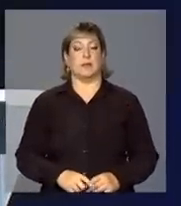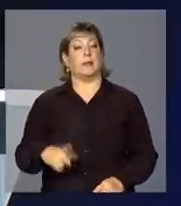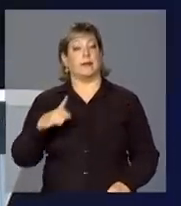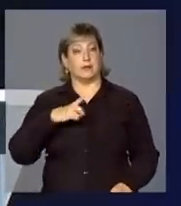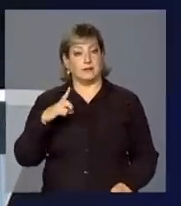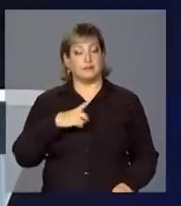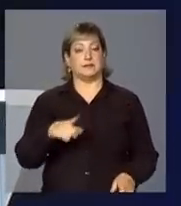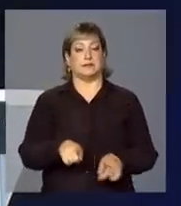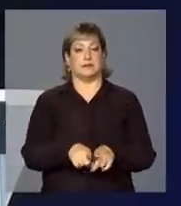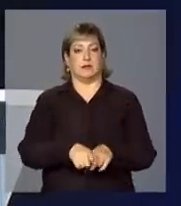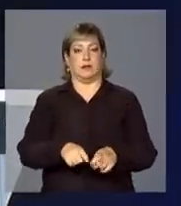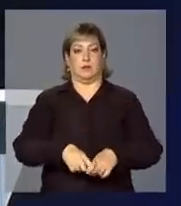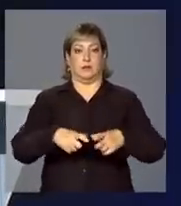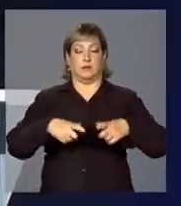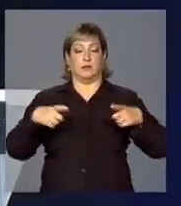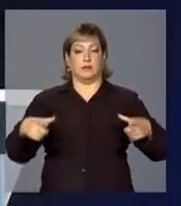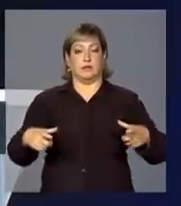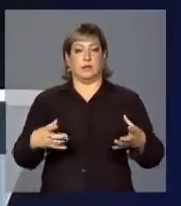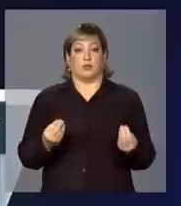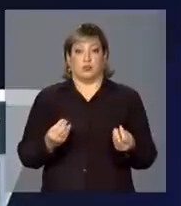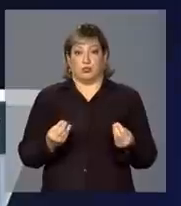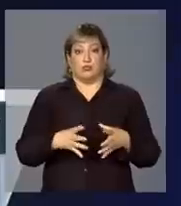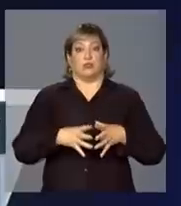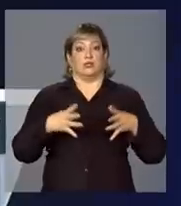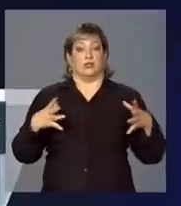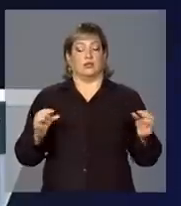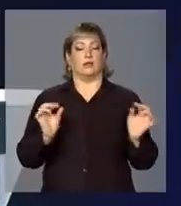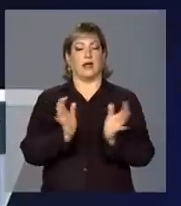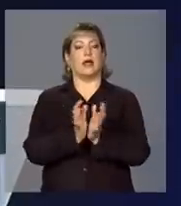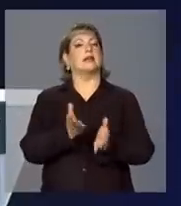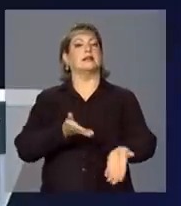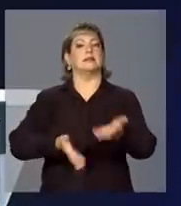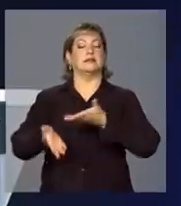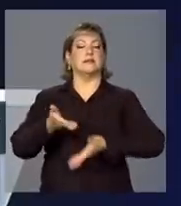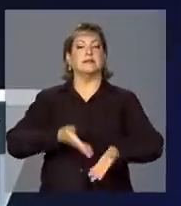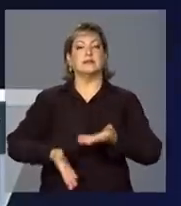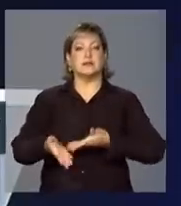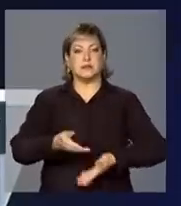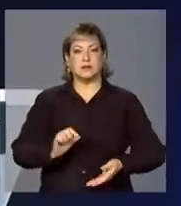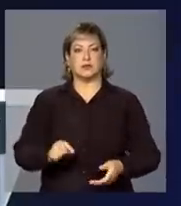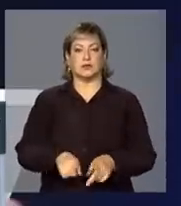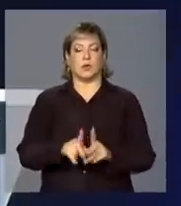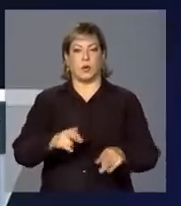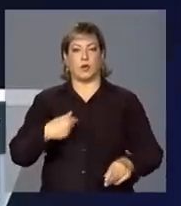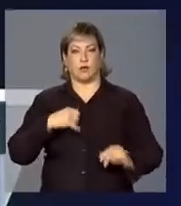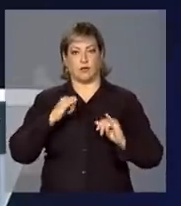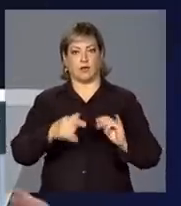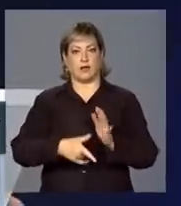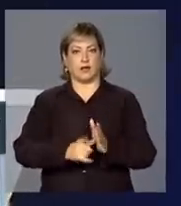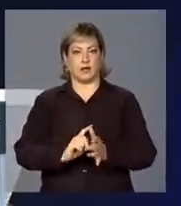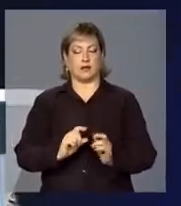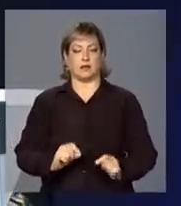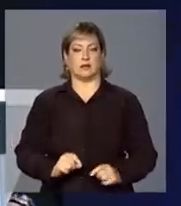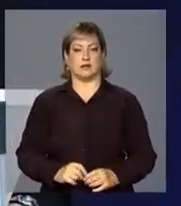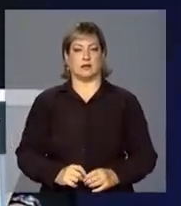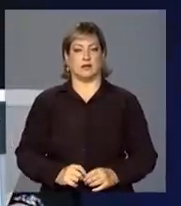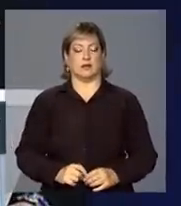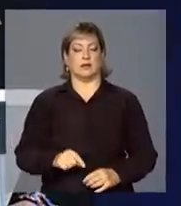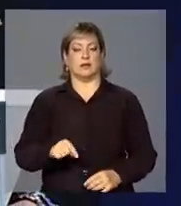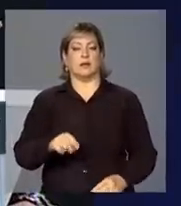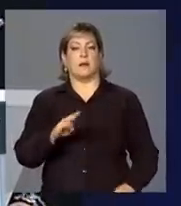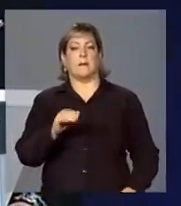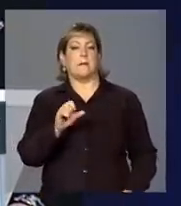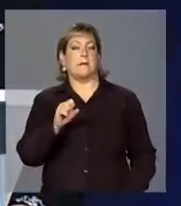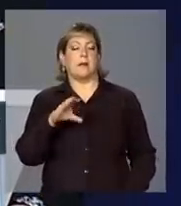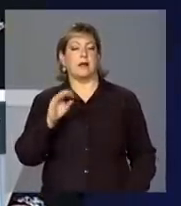teve um crescimento extraordinário na área de serviços, como eu dizia, aí